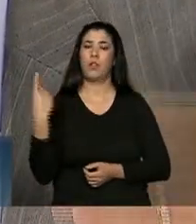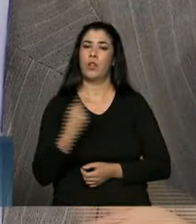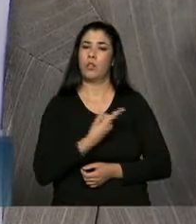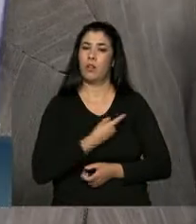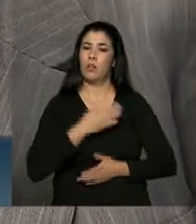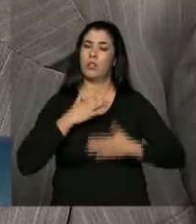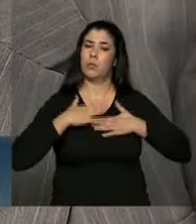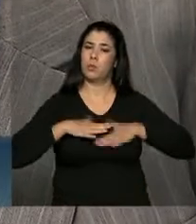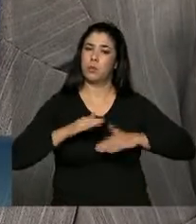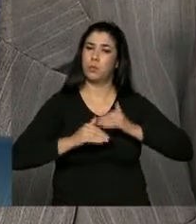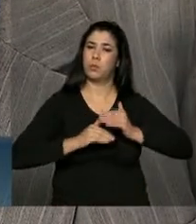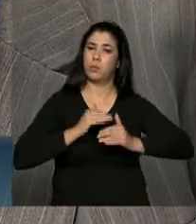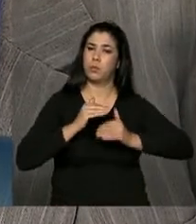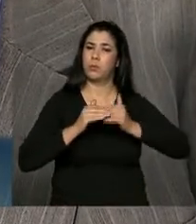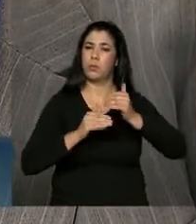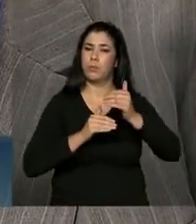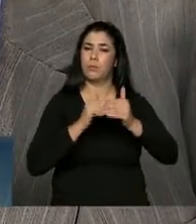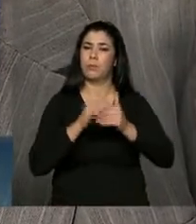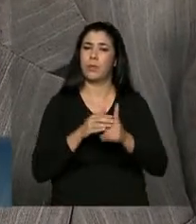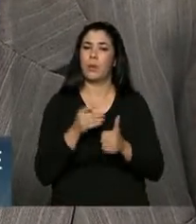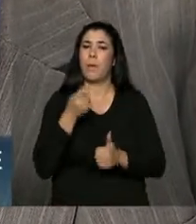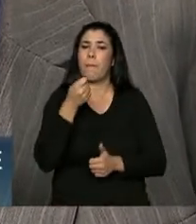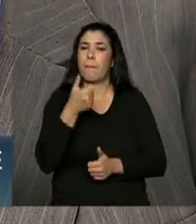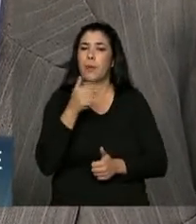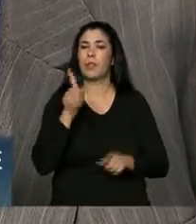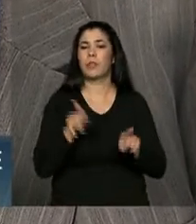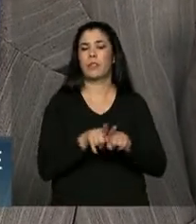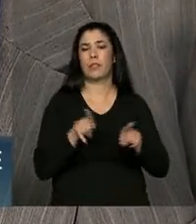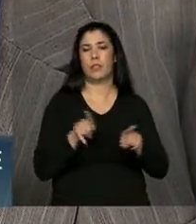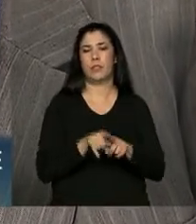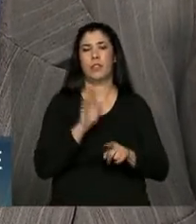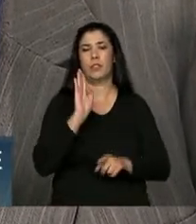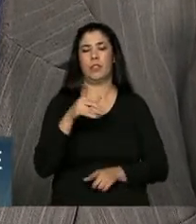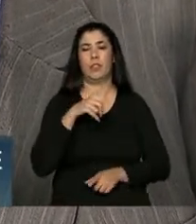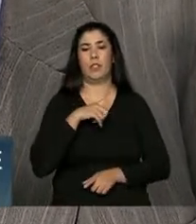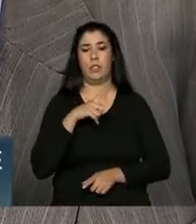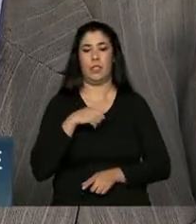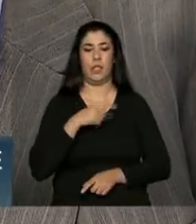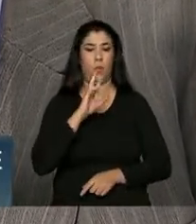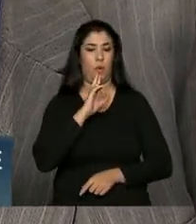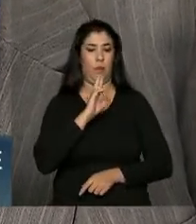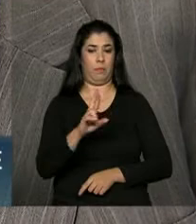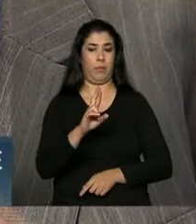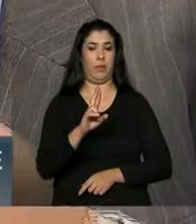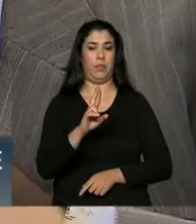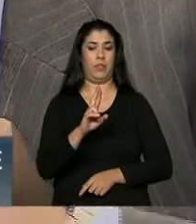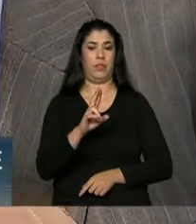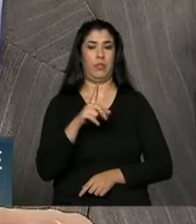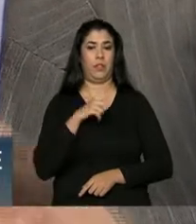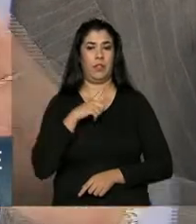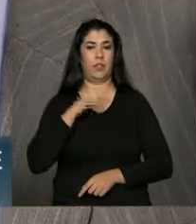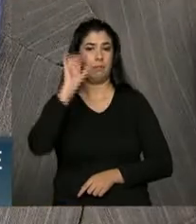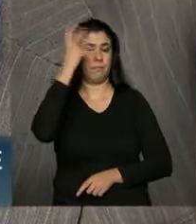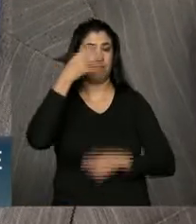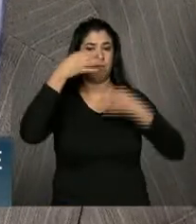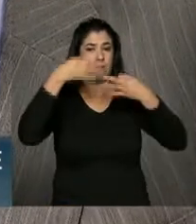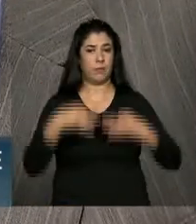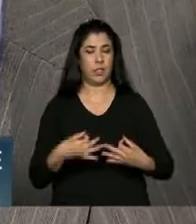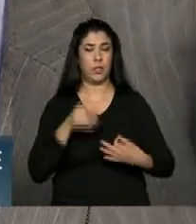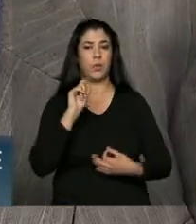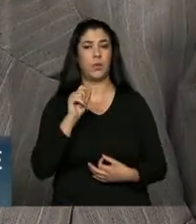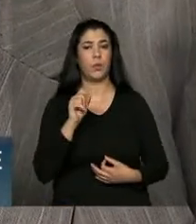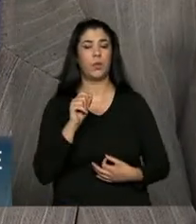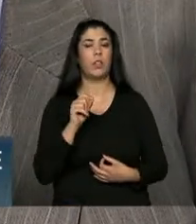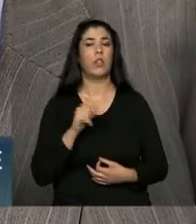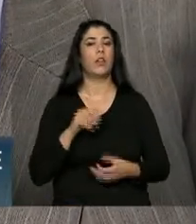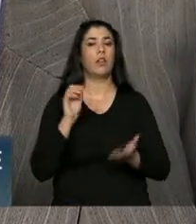alimente chegando muito perto de termos uma resposta definitiva de Que